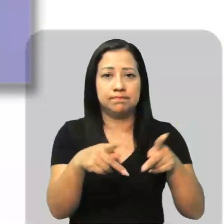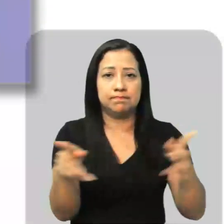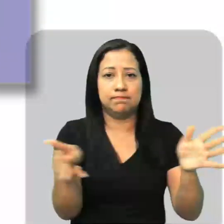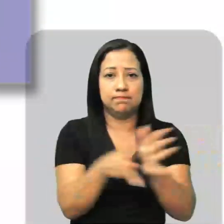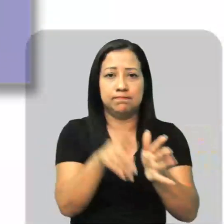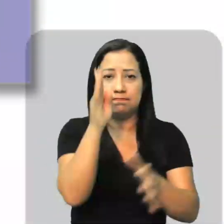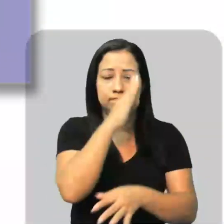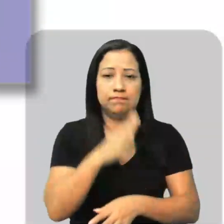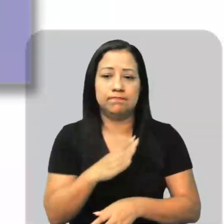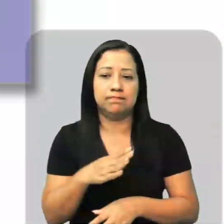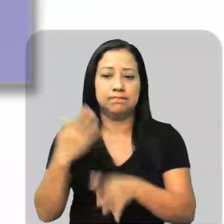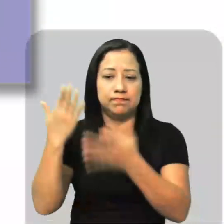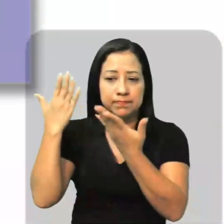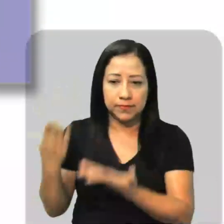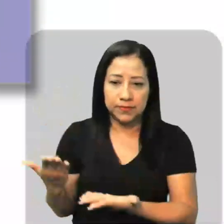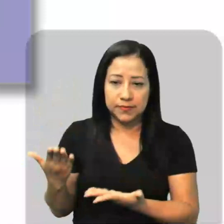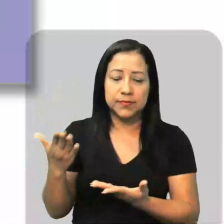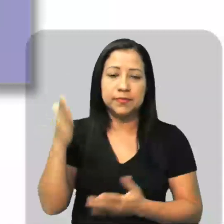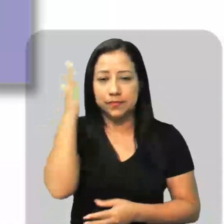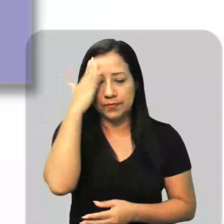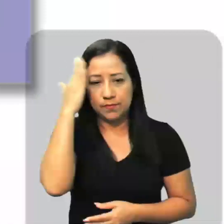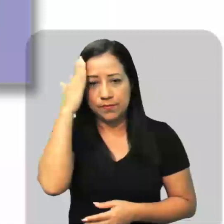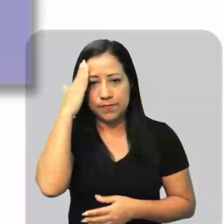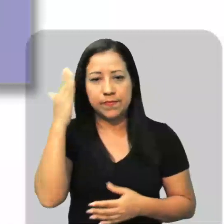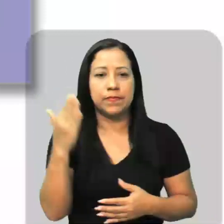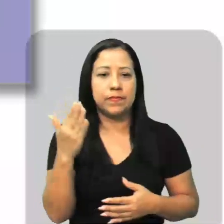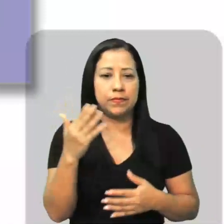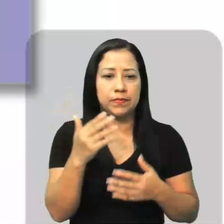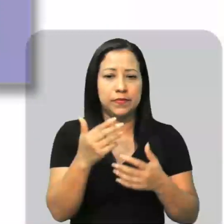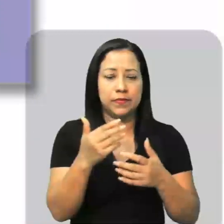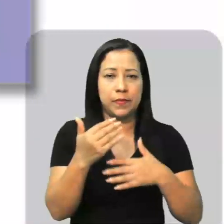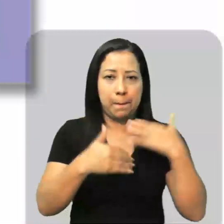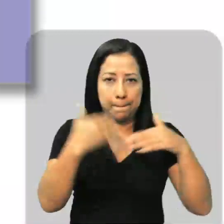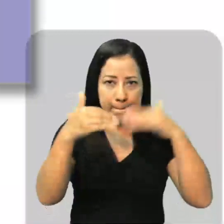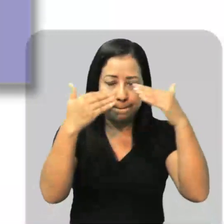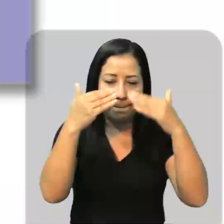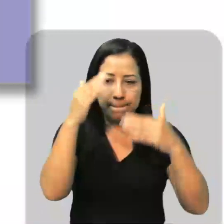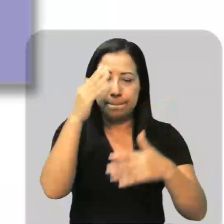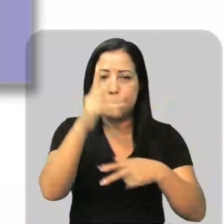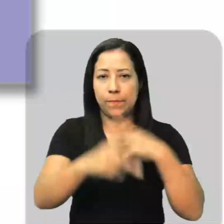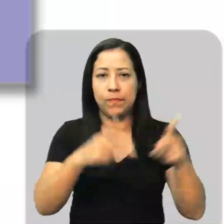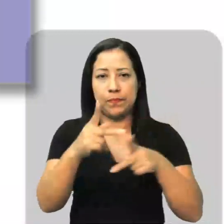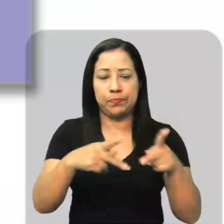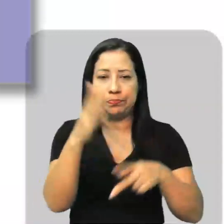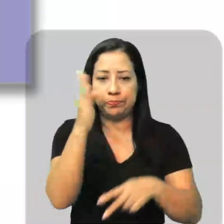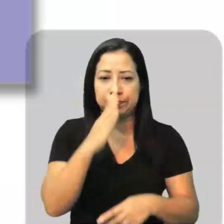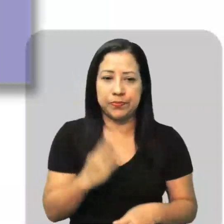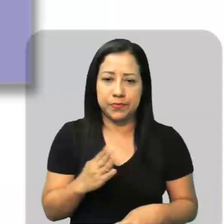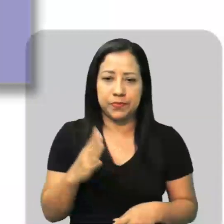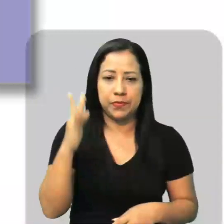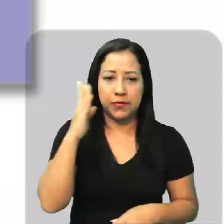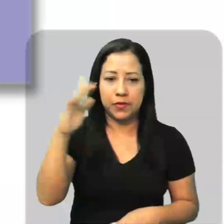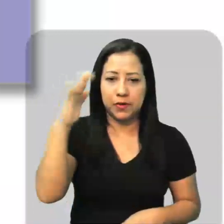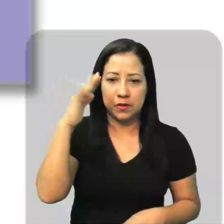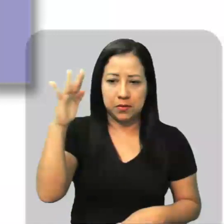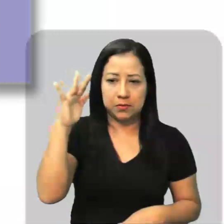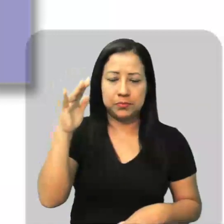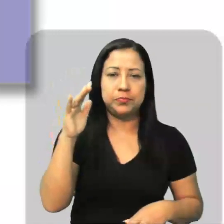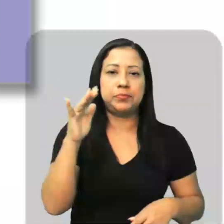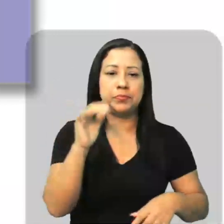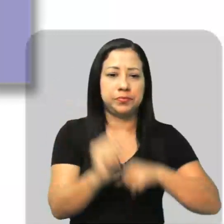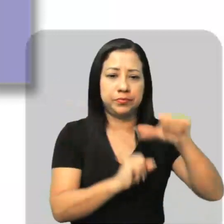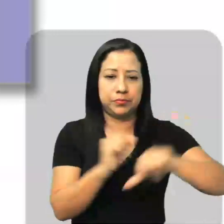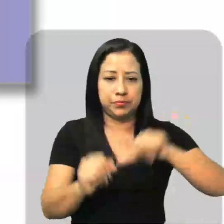ó, vamos entender o crescimento da população brasileira, a teoria da transição demográfica, isso no Brasil, e a